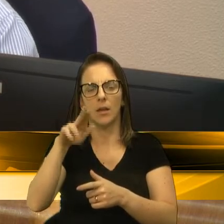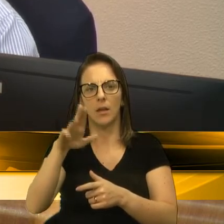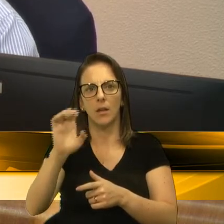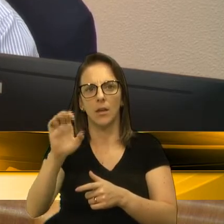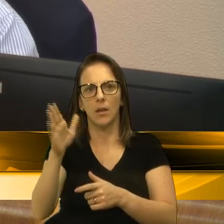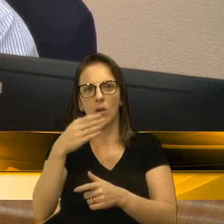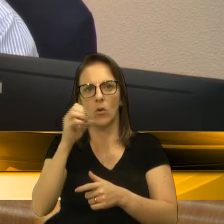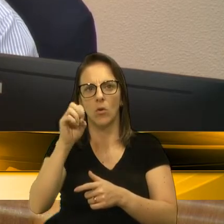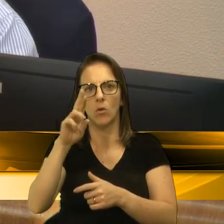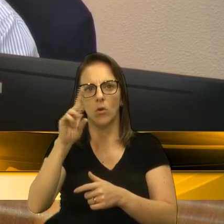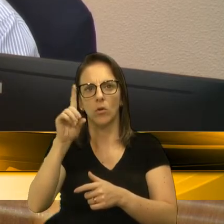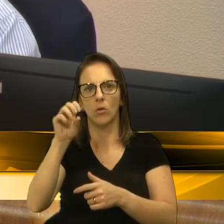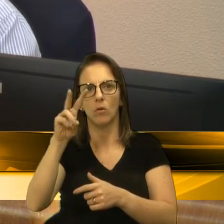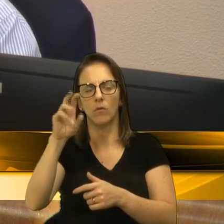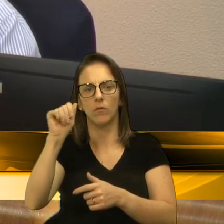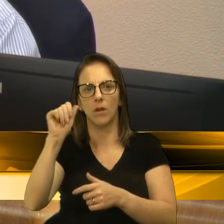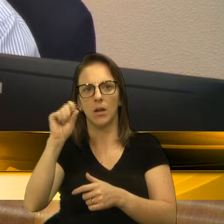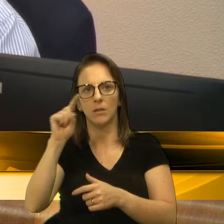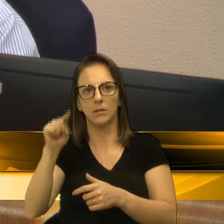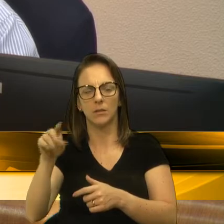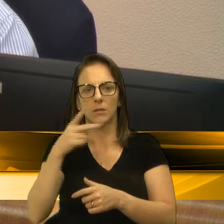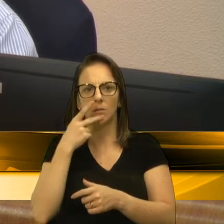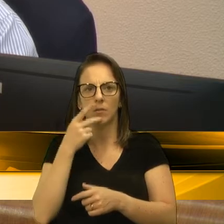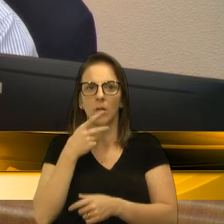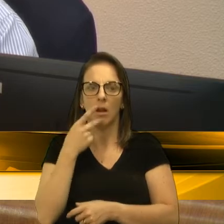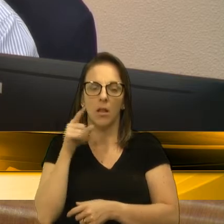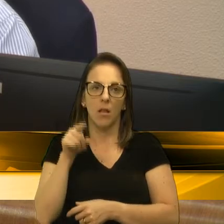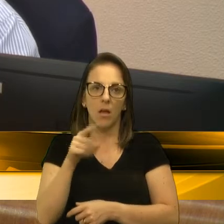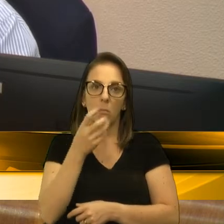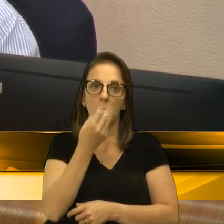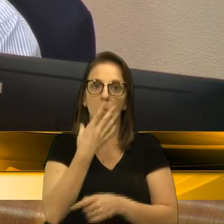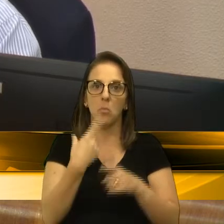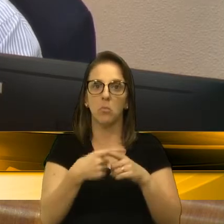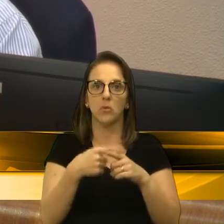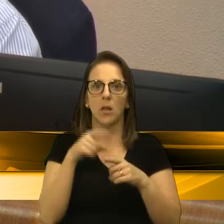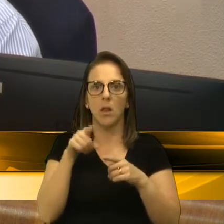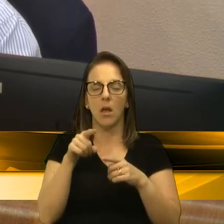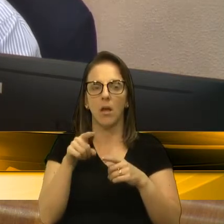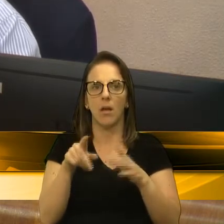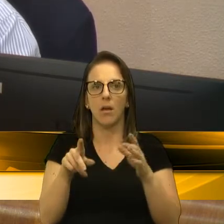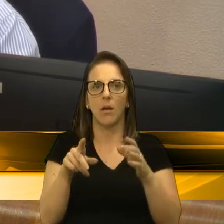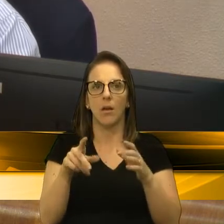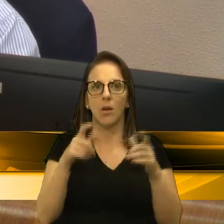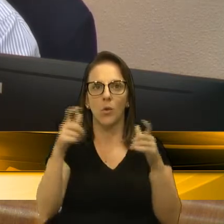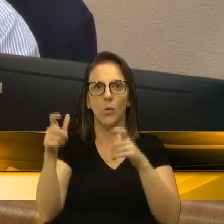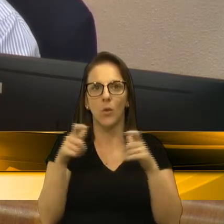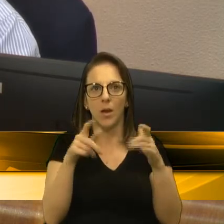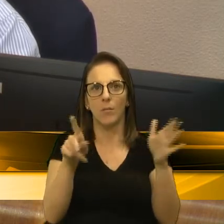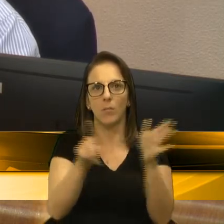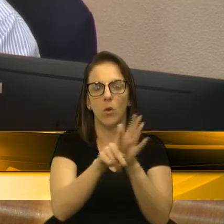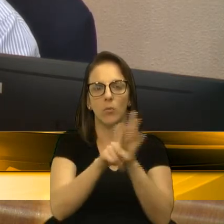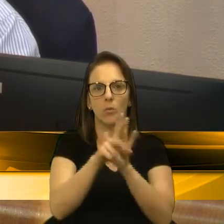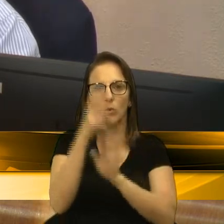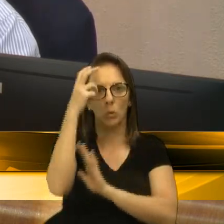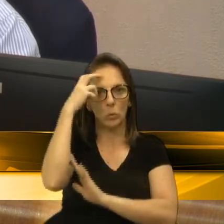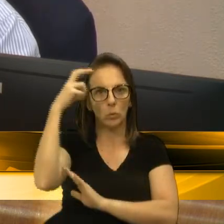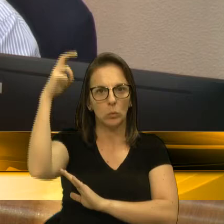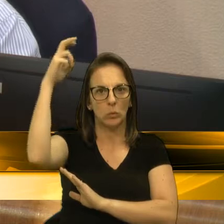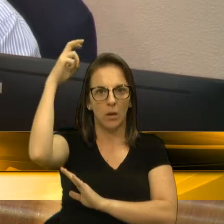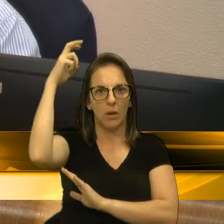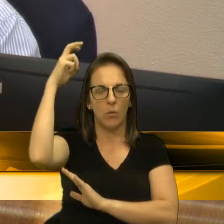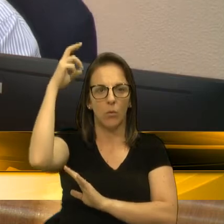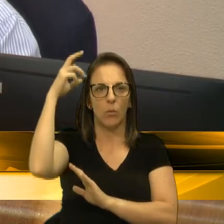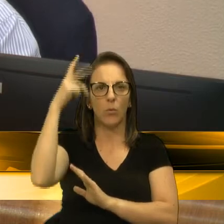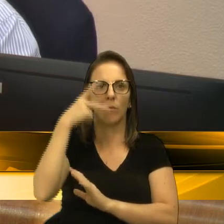considerado um ponto importante de encontro para a fruição de ações e eventos culturais, visto que a realização de um evento com a parada livre nesse espaço